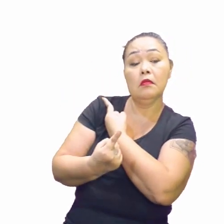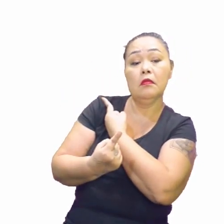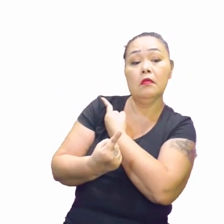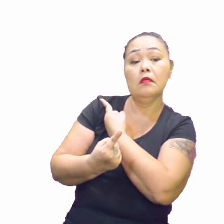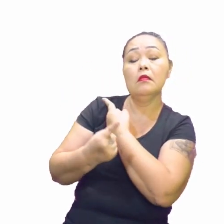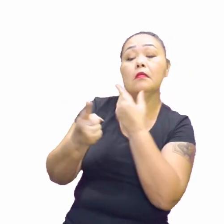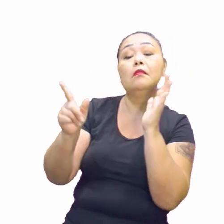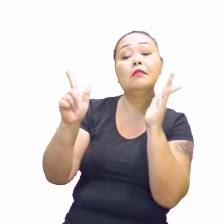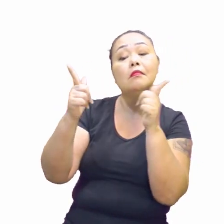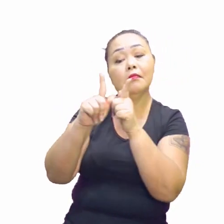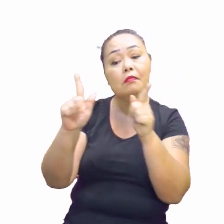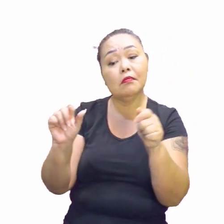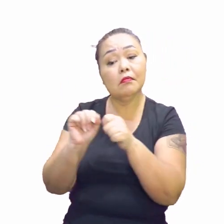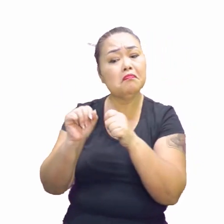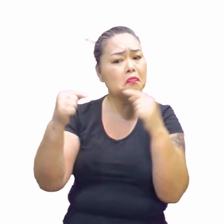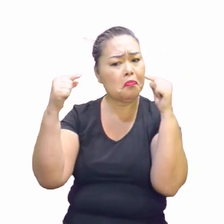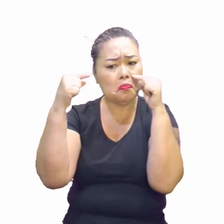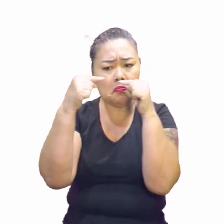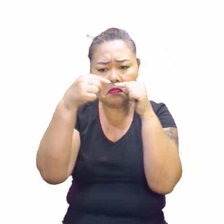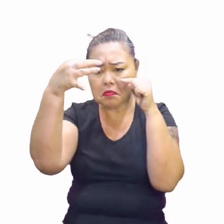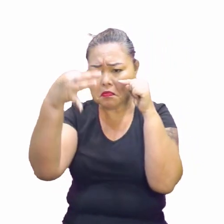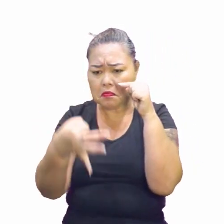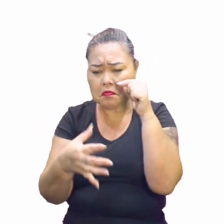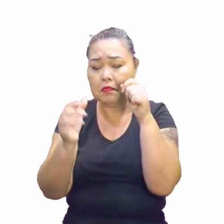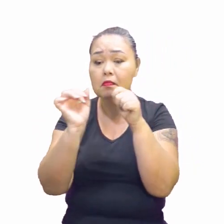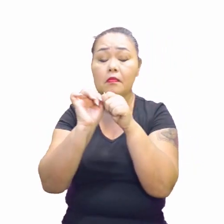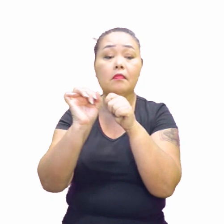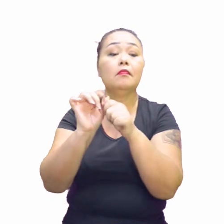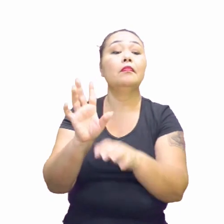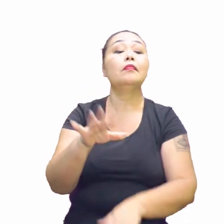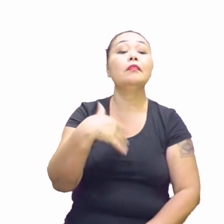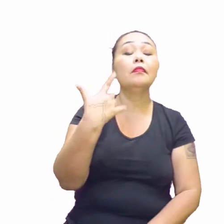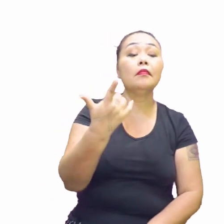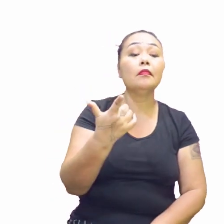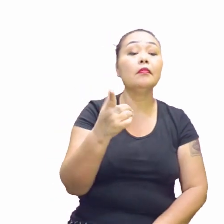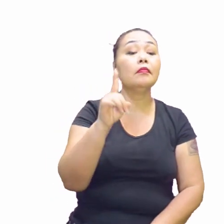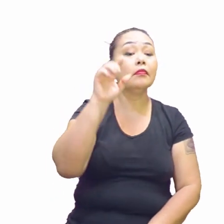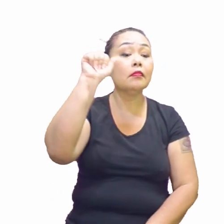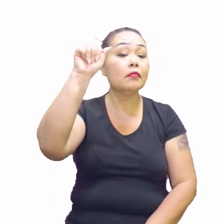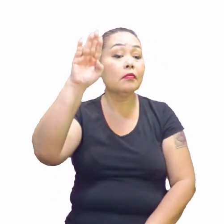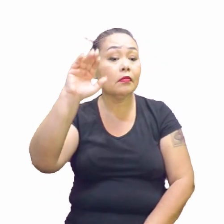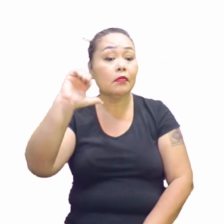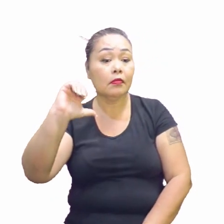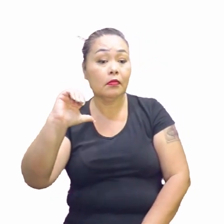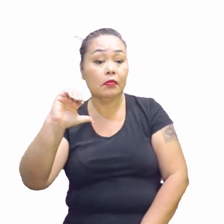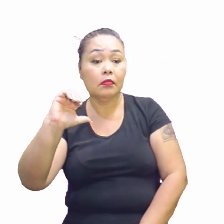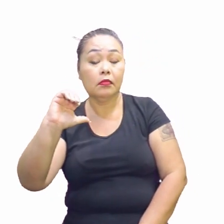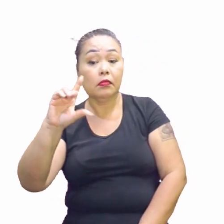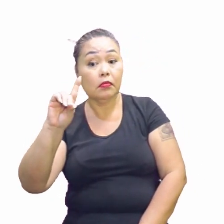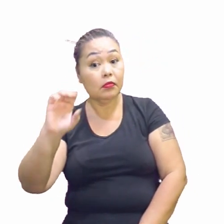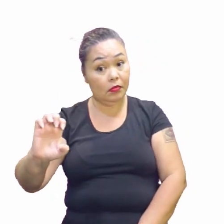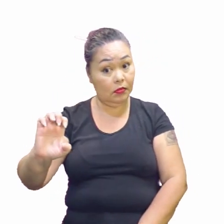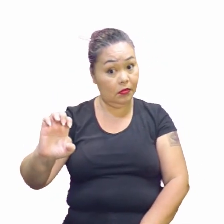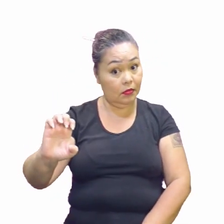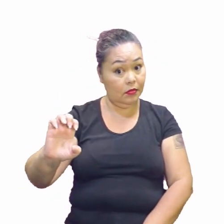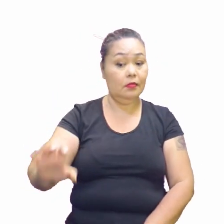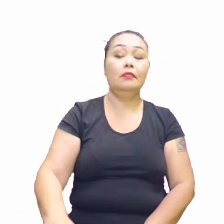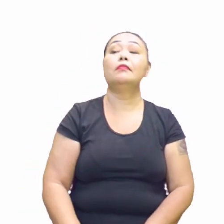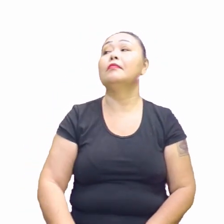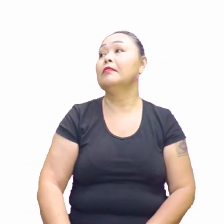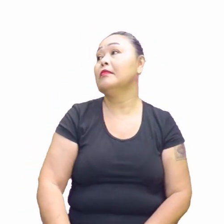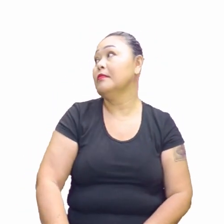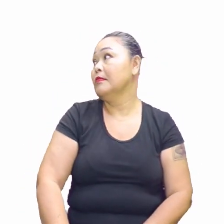desvio gramatical, que não está de acordo com a norma padrão. A, B, C, D ou